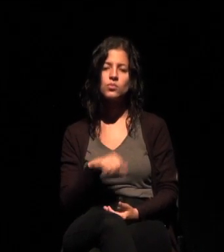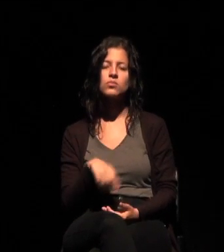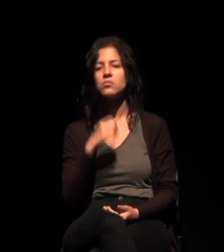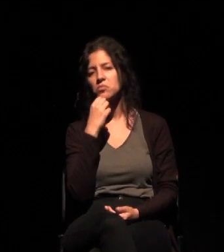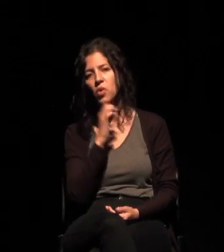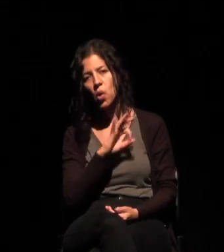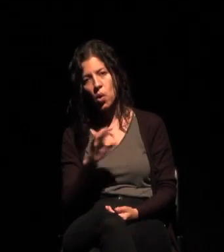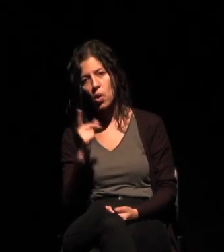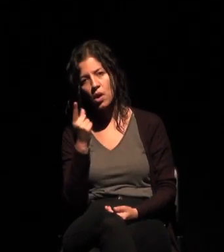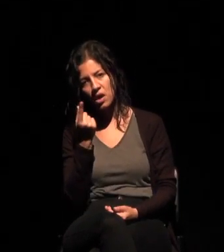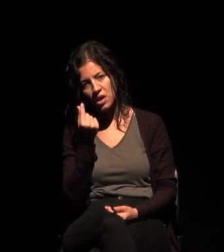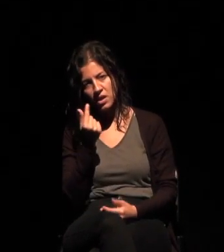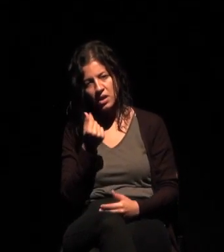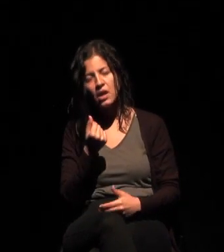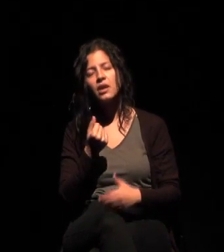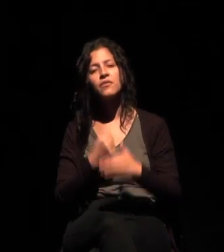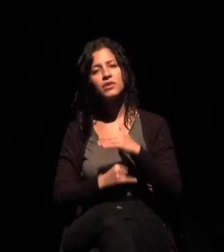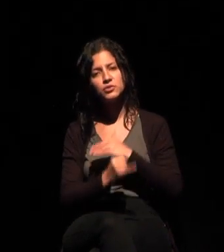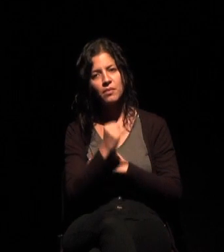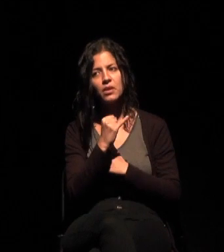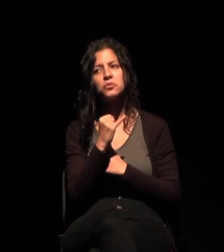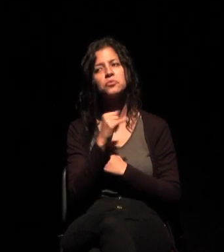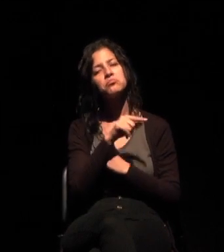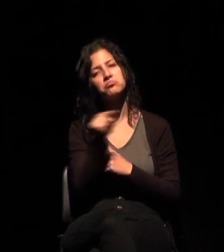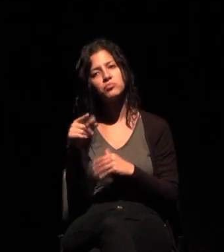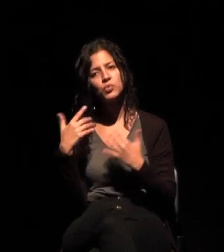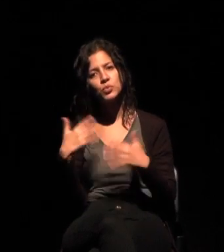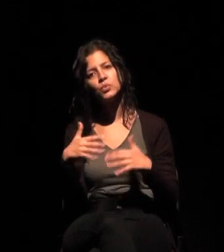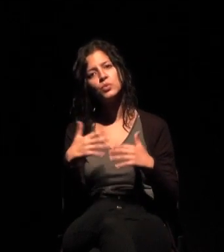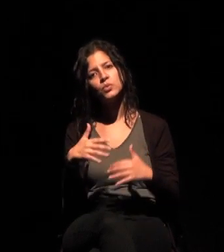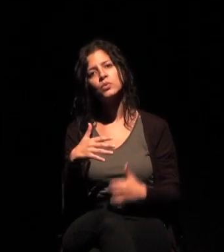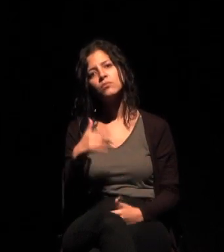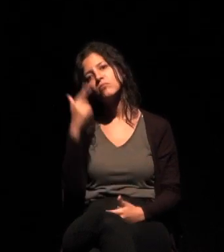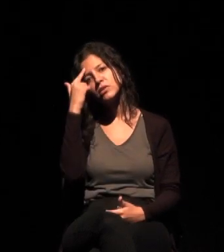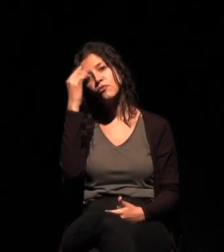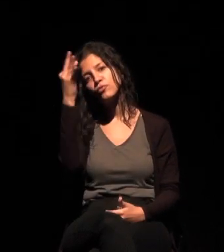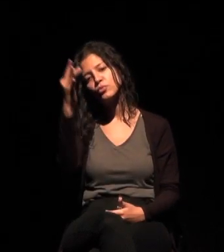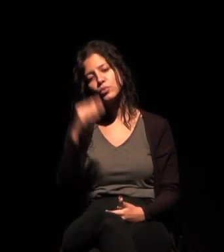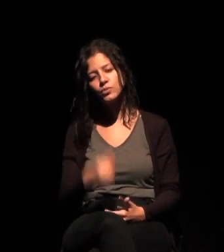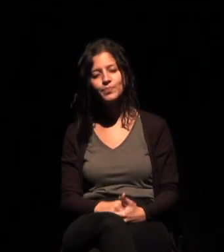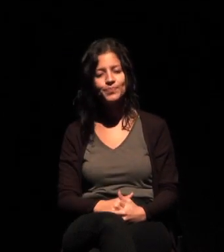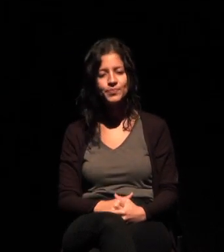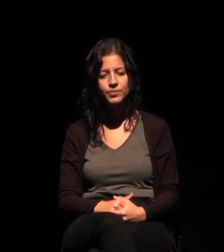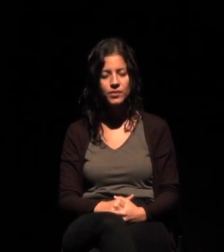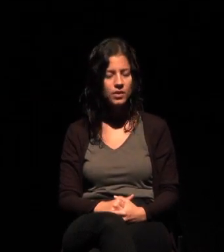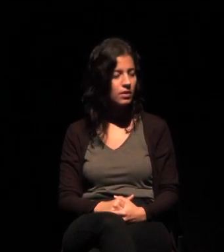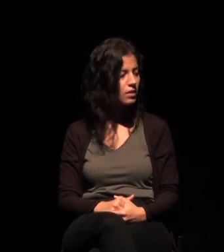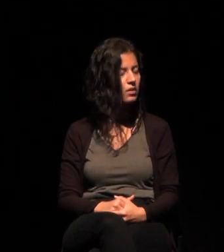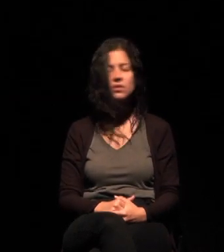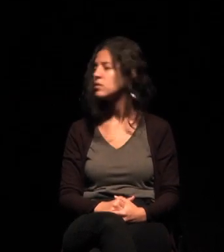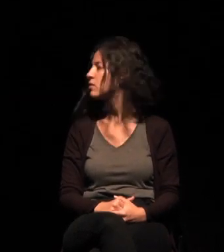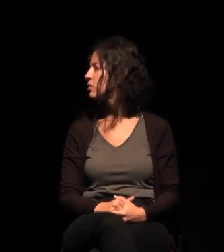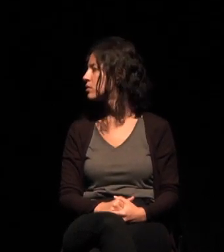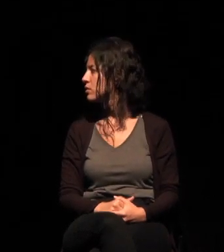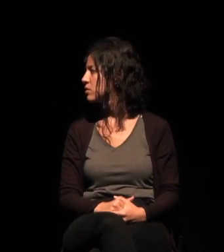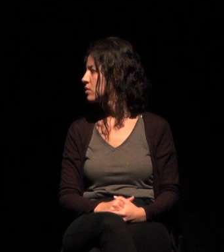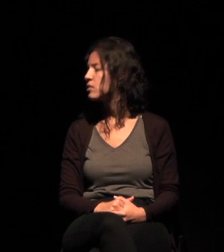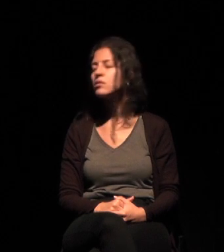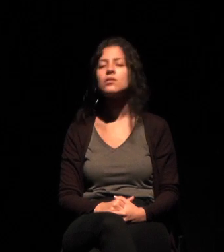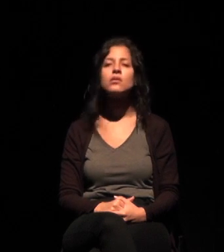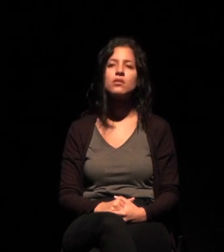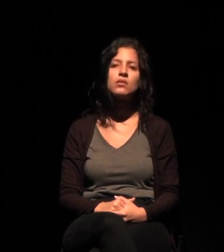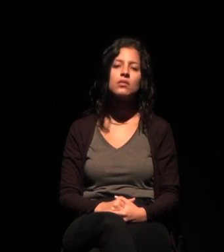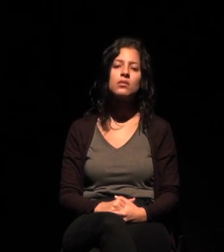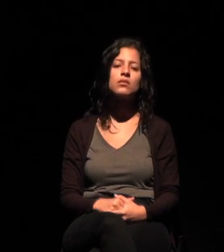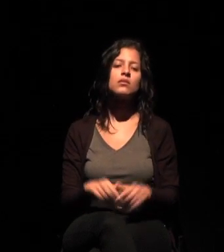investimento visionário do pessoal é eu acho que pra resumir não vou falar muito mas não acho que ea pragmática